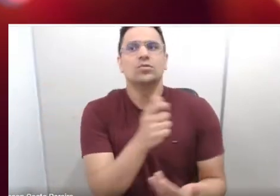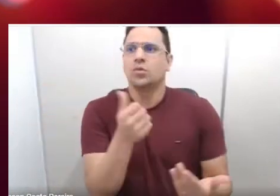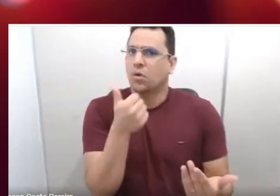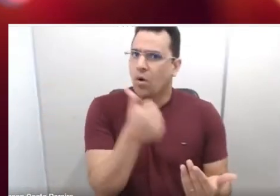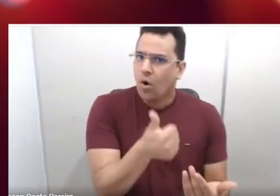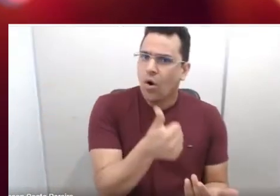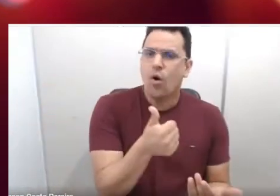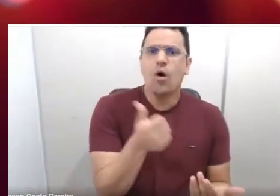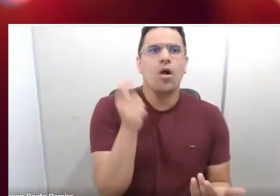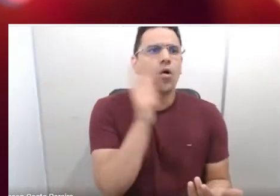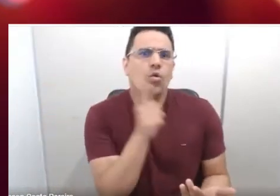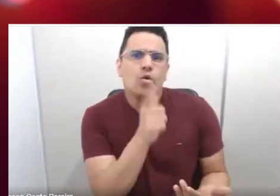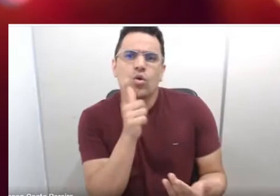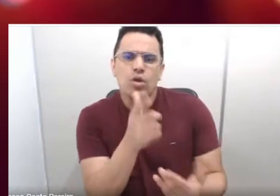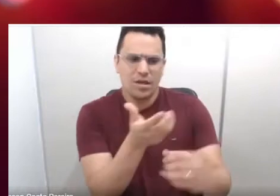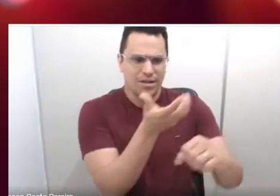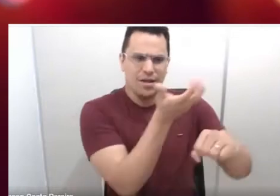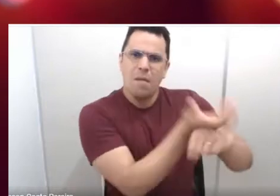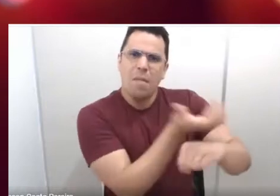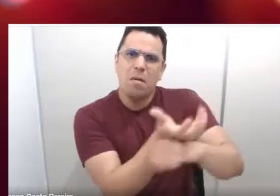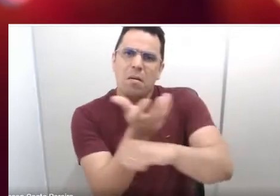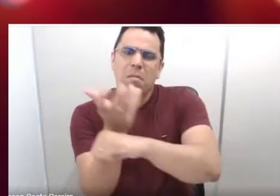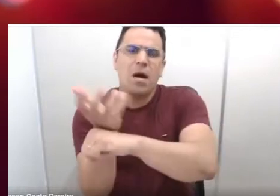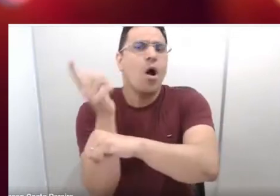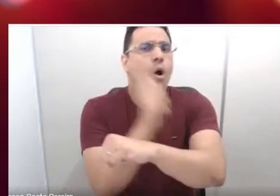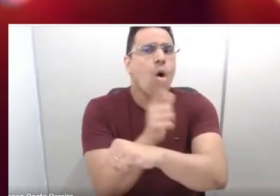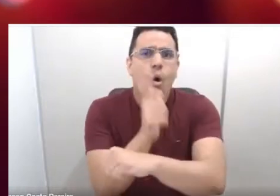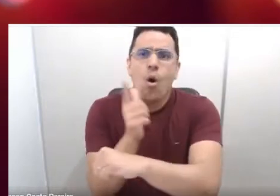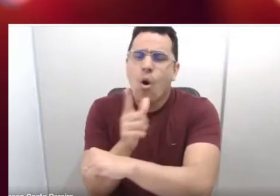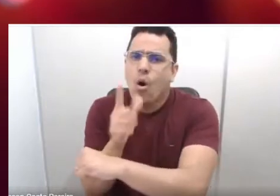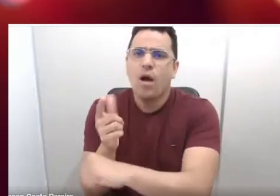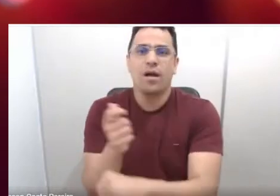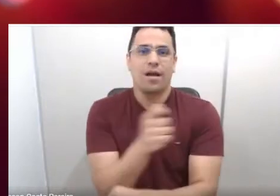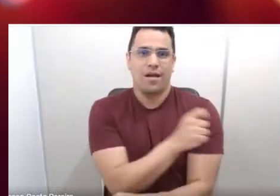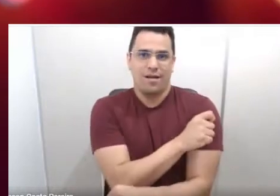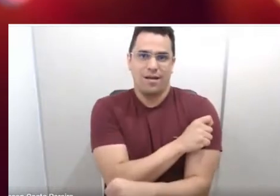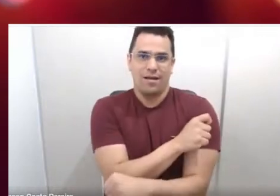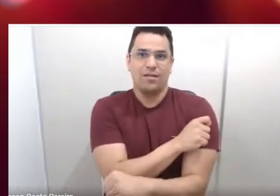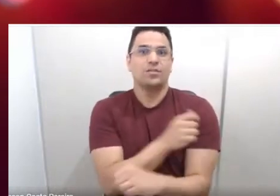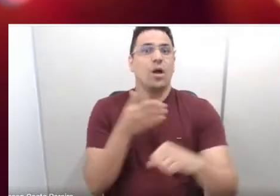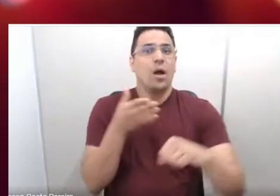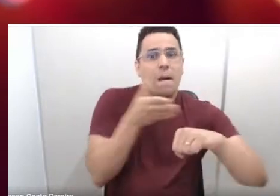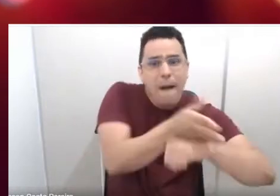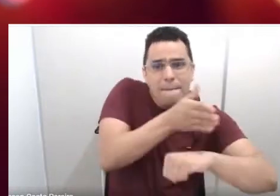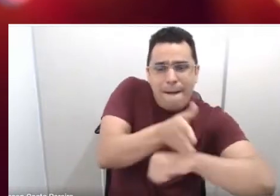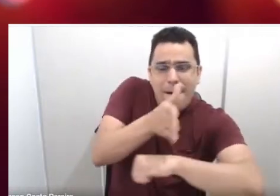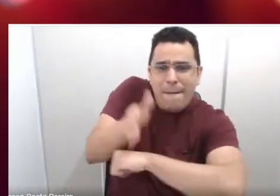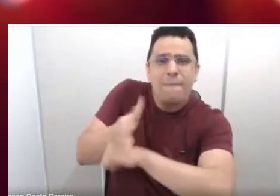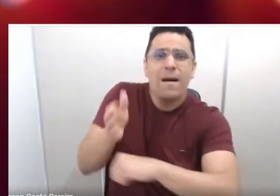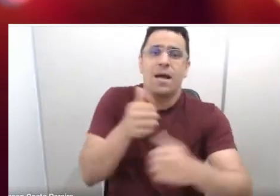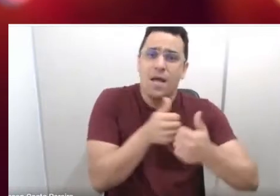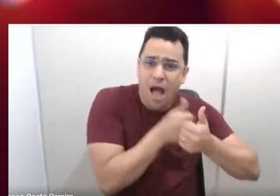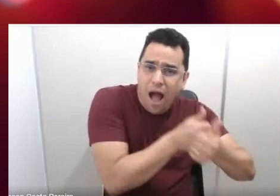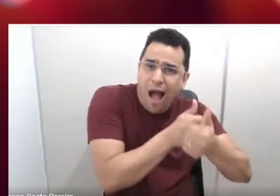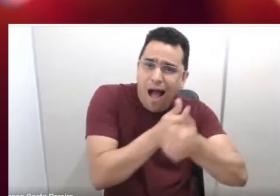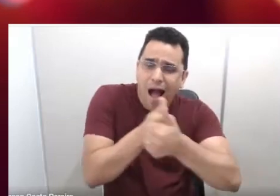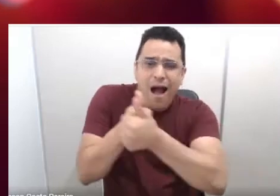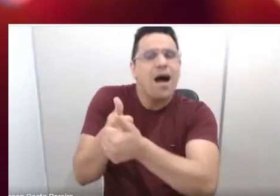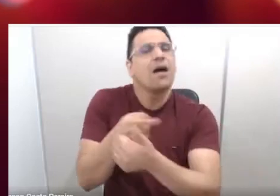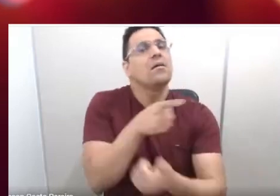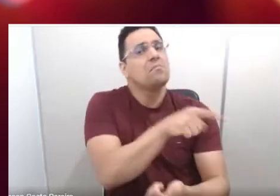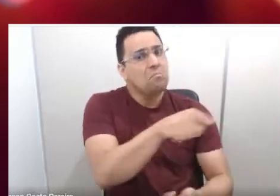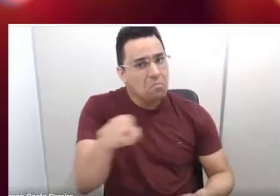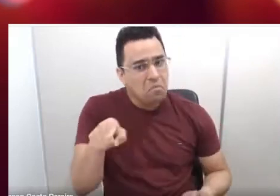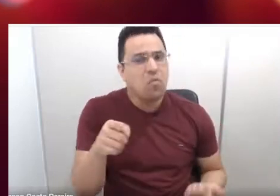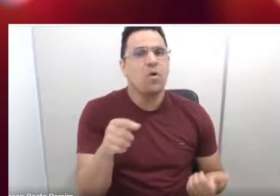tivéssemos bastante disciplinas, né, no ensino remoto, e conseguimos que os estudantes minimamente conseguissem acompanhar os professores ministrando